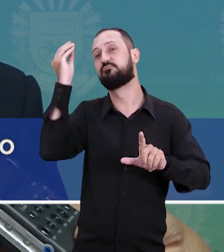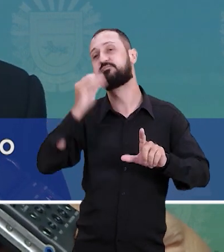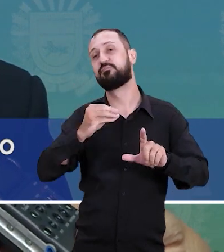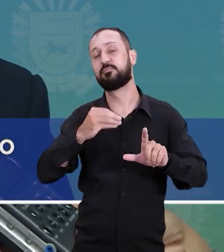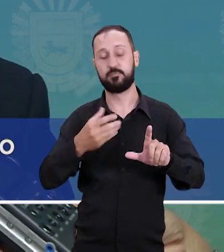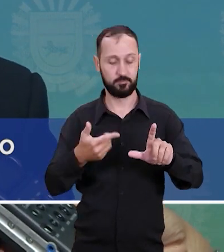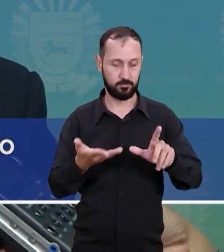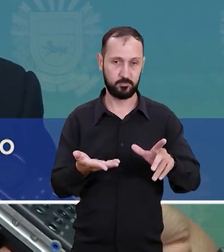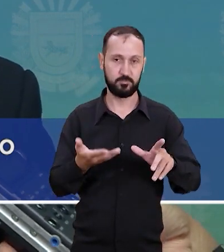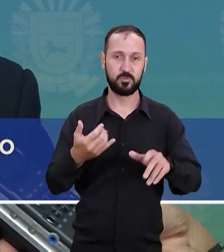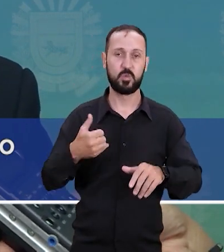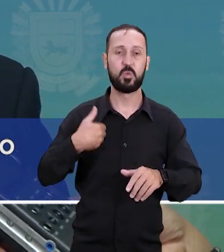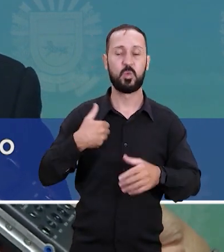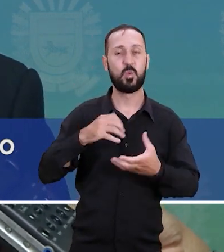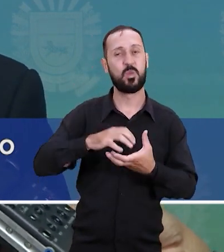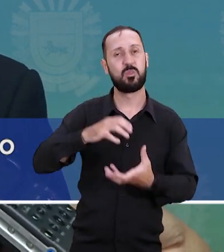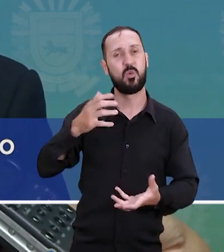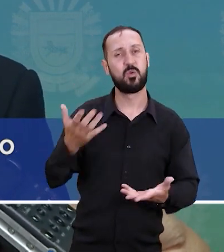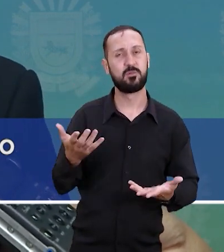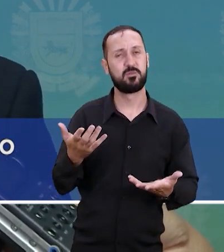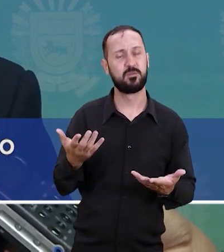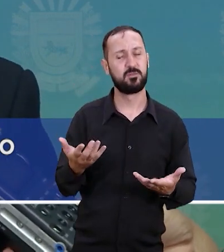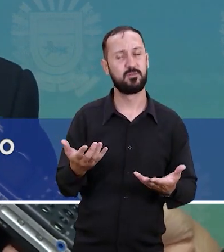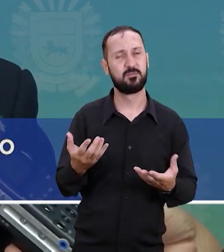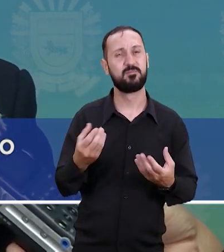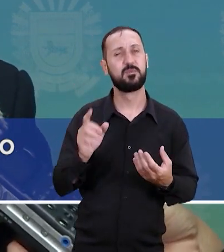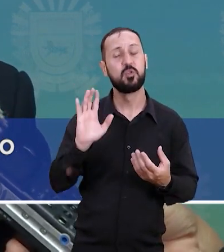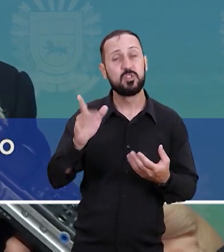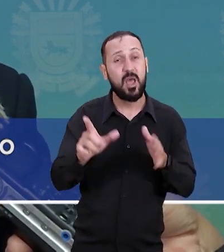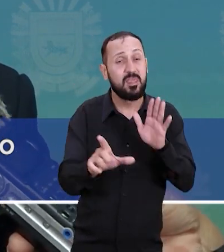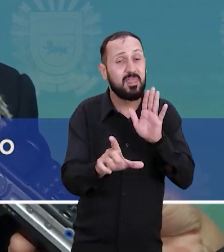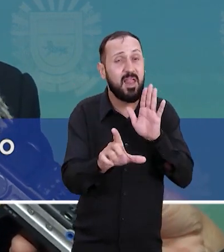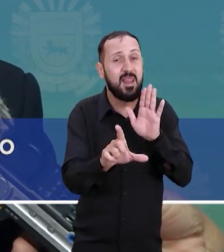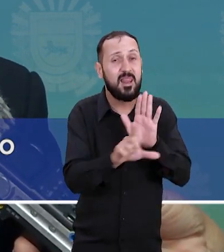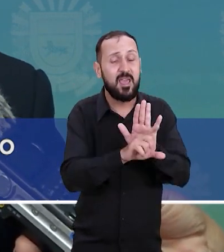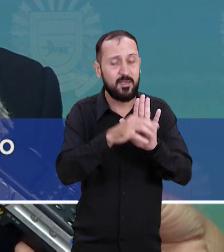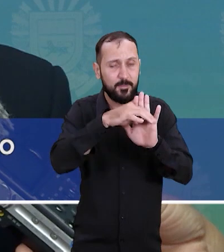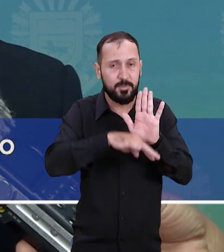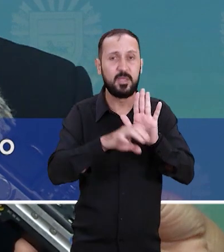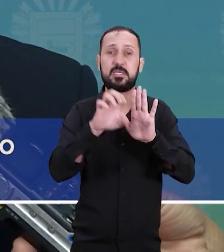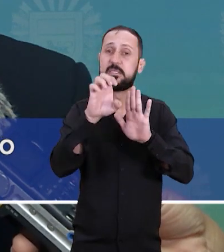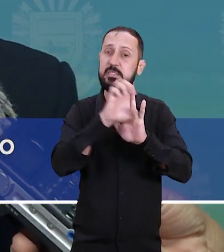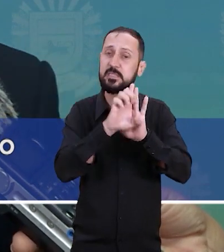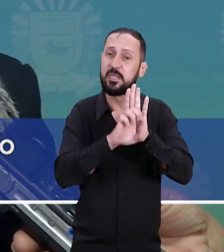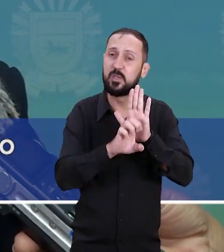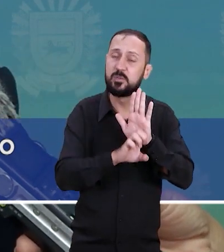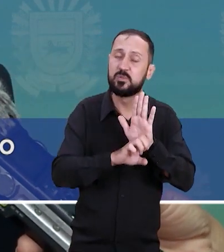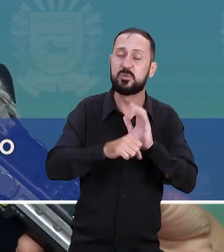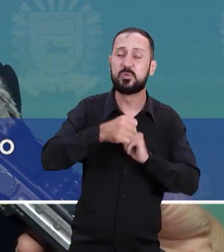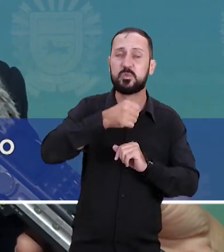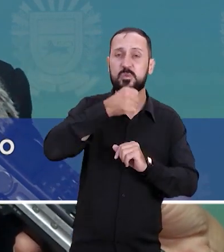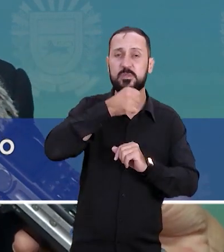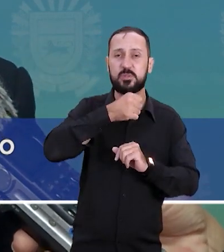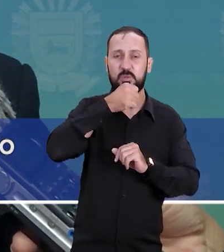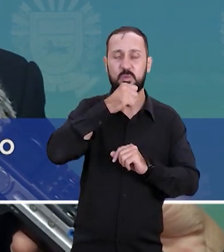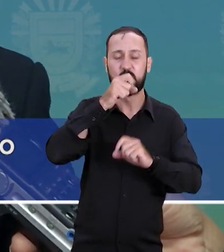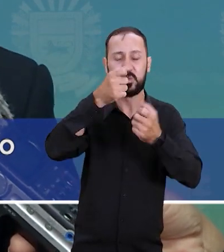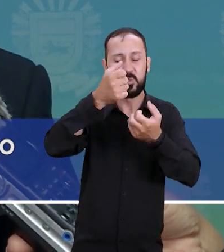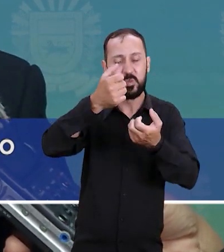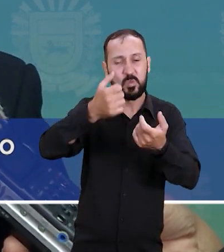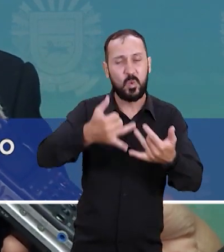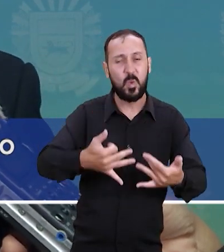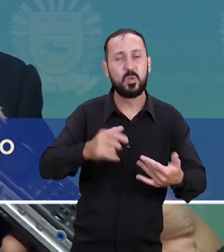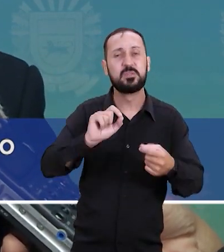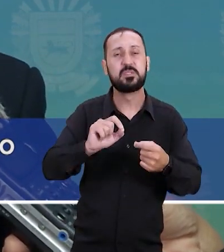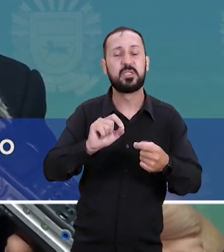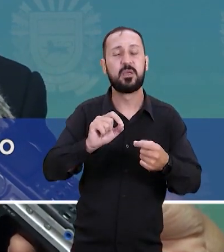passe livre, né, dos idosos, ou seja, já é preconizado por lei o Estatuto do Idoso,